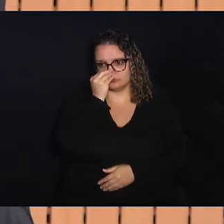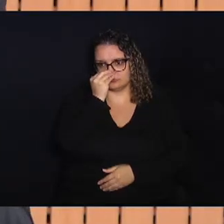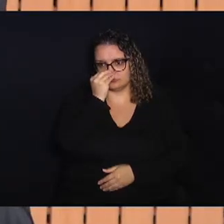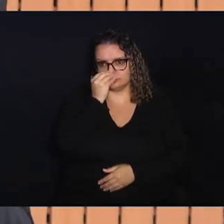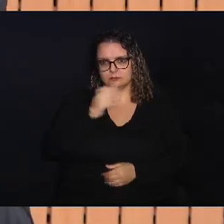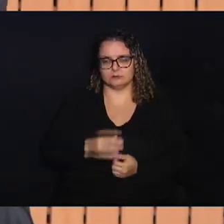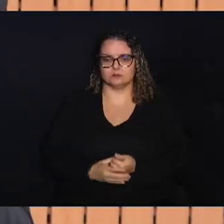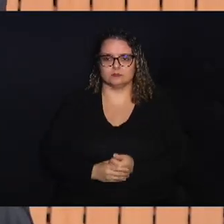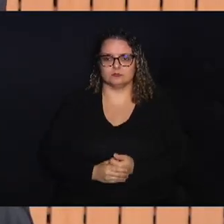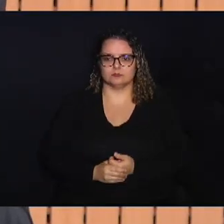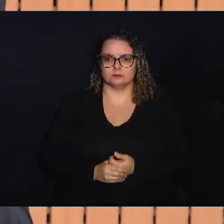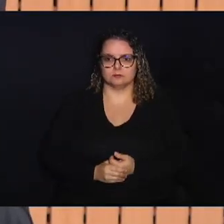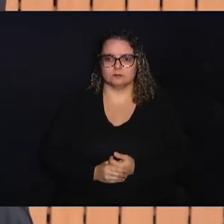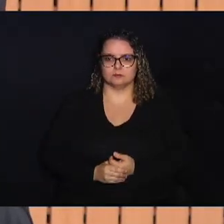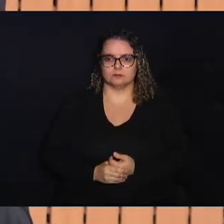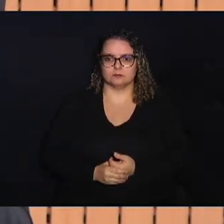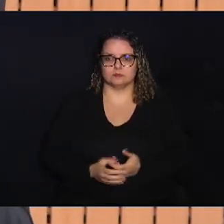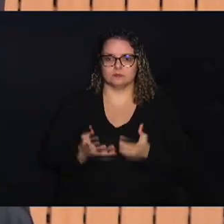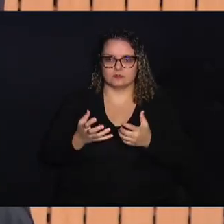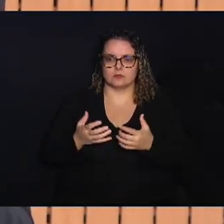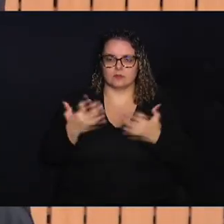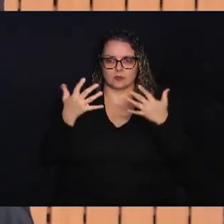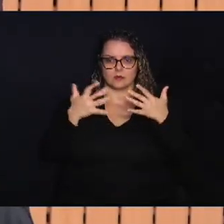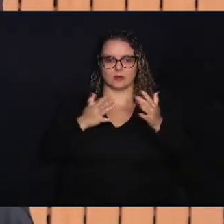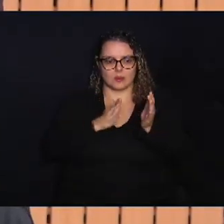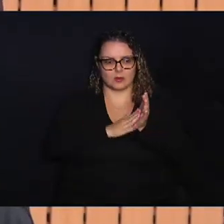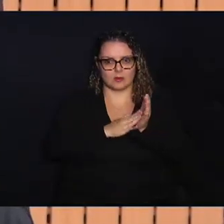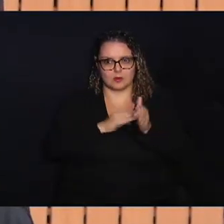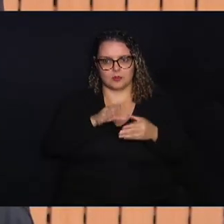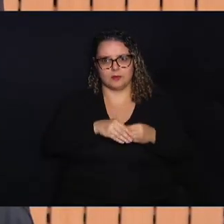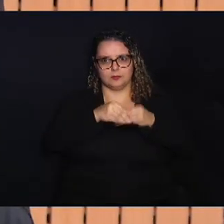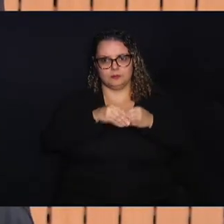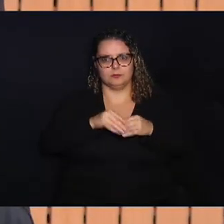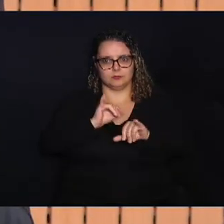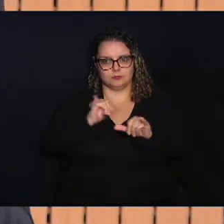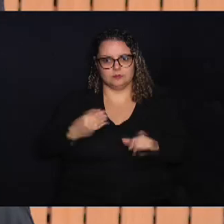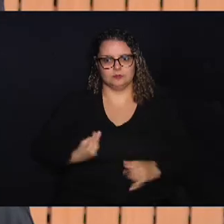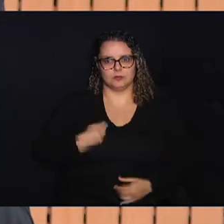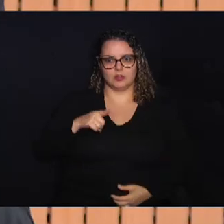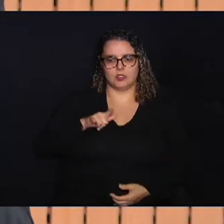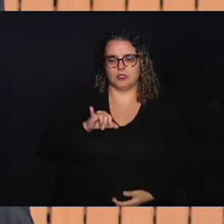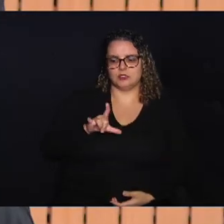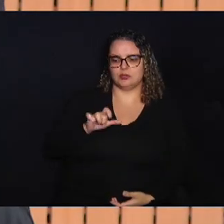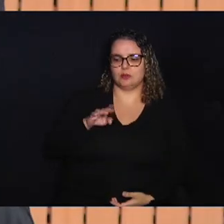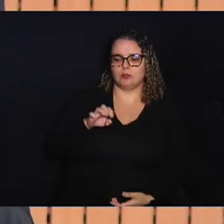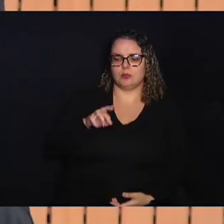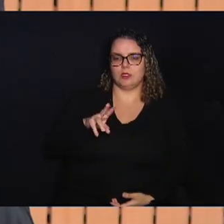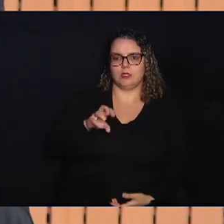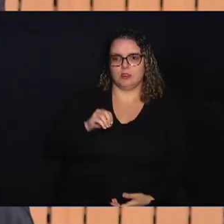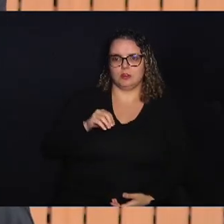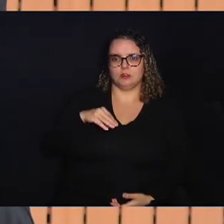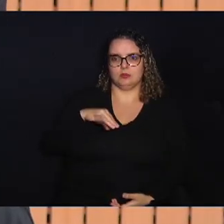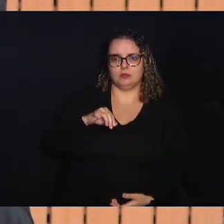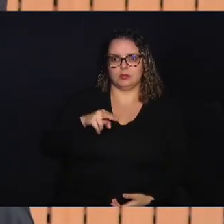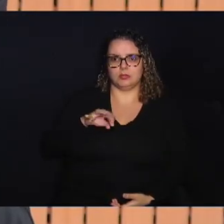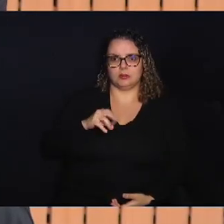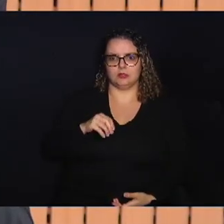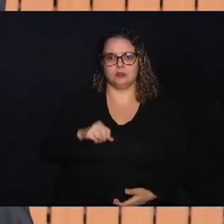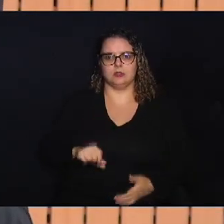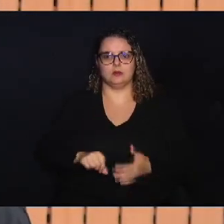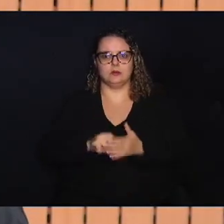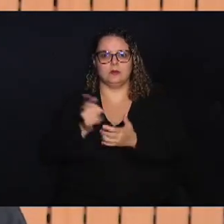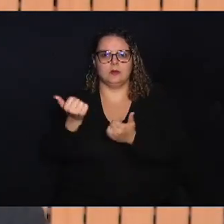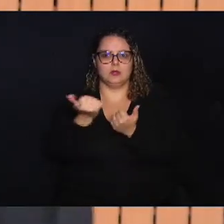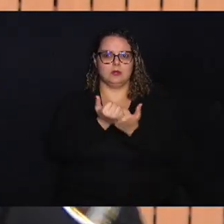Gostaria aqui de cumprimentar, anunciar aqui também a presença. Gilberto Mineiro, seja bem-vindo, primeiro suplente do Podemos nessa